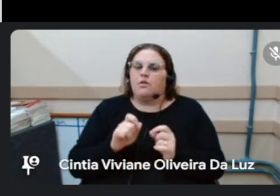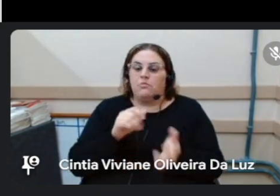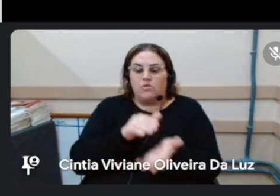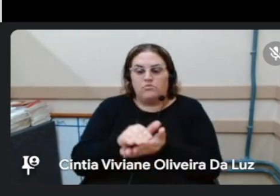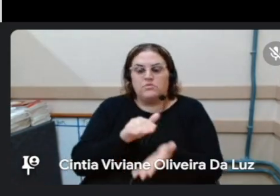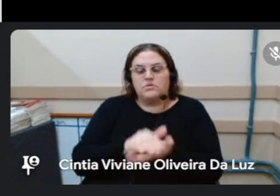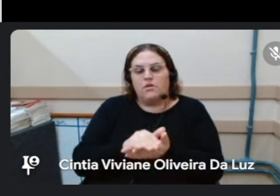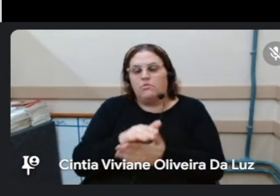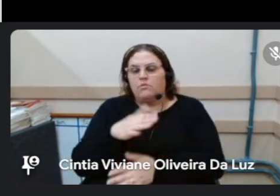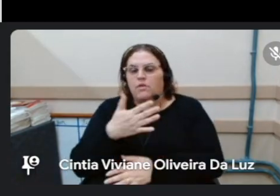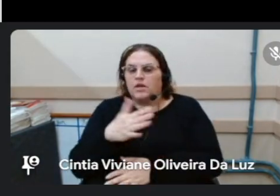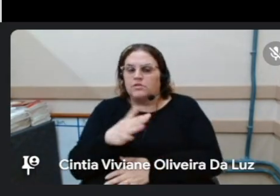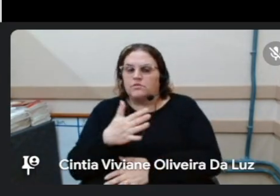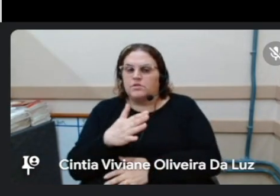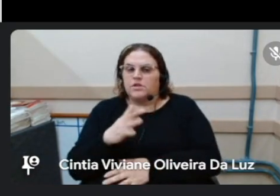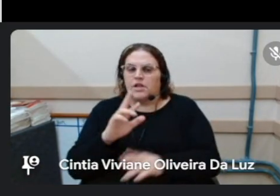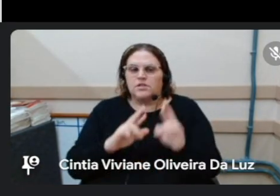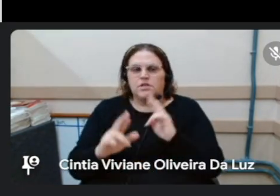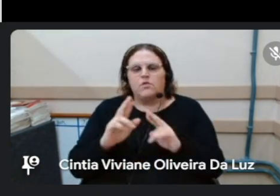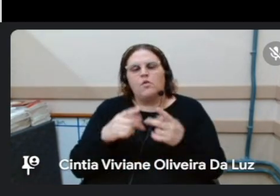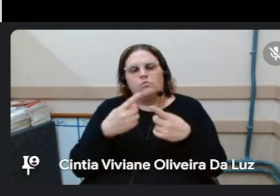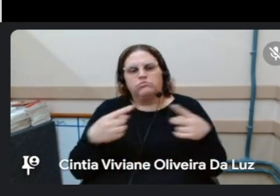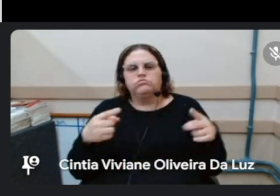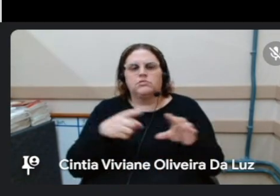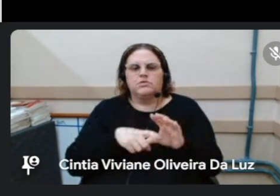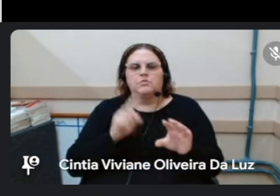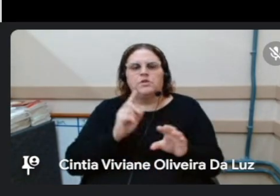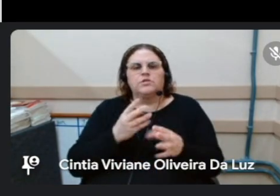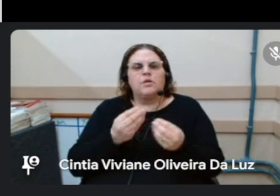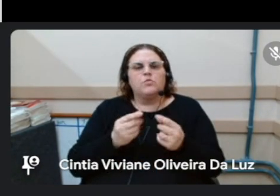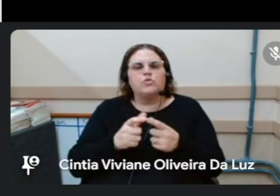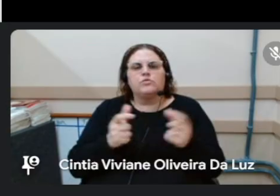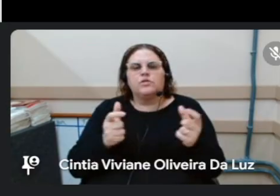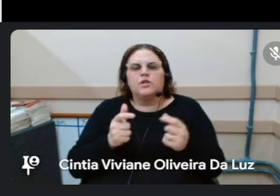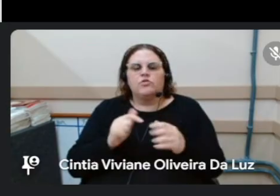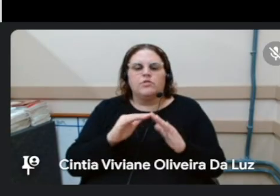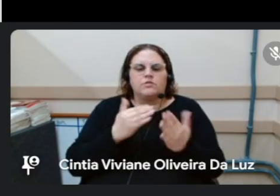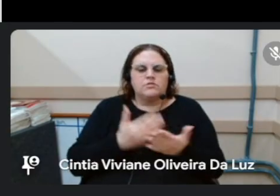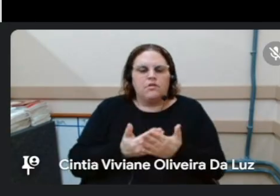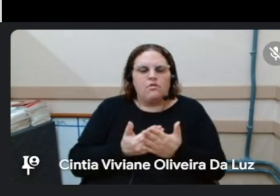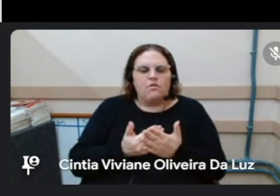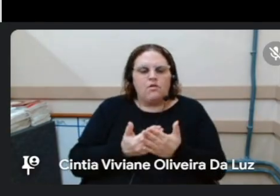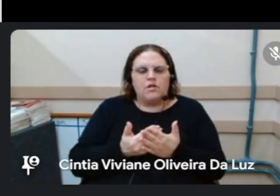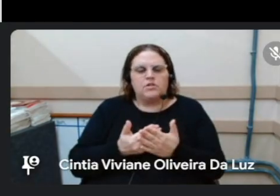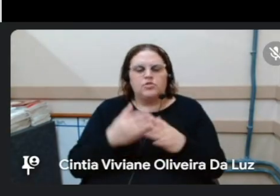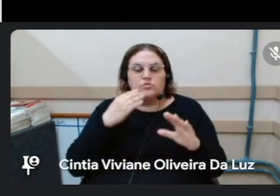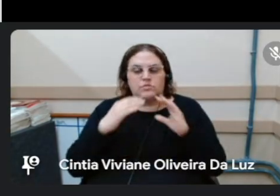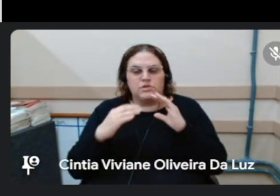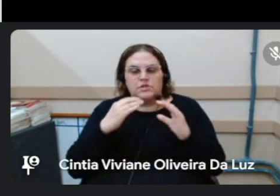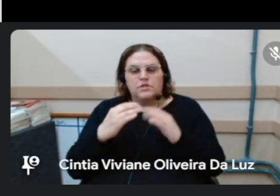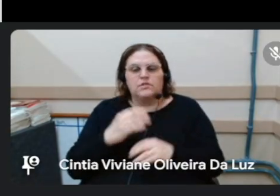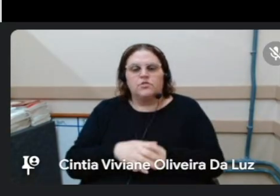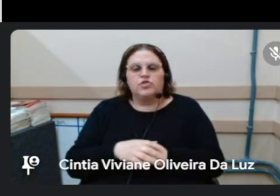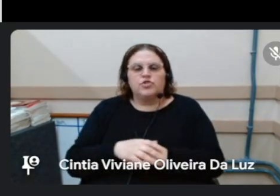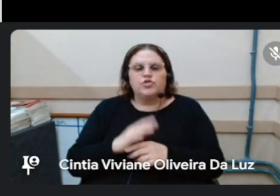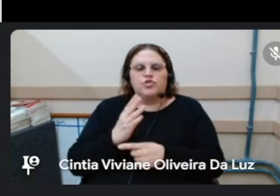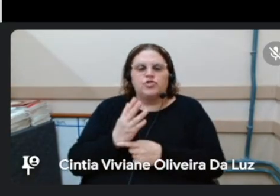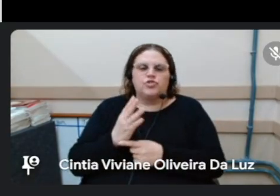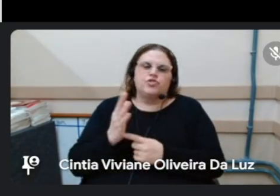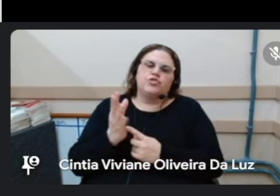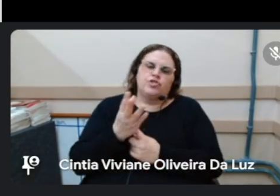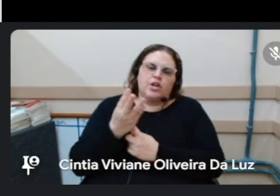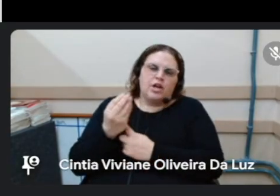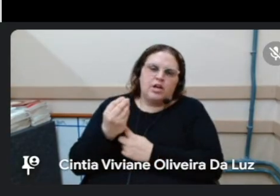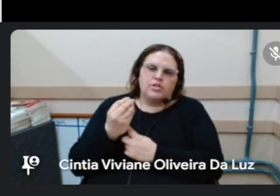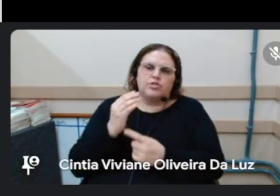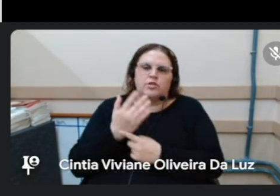de músico independente tá muito grande na escola de comunicação e arte da USP nos mestrados e doutorados da Unicamp também